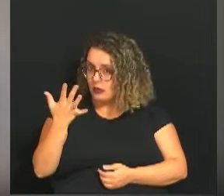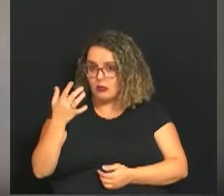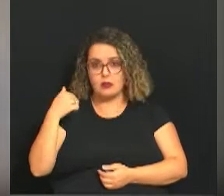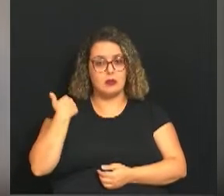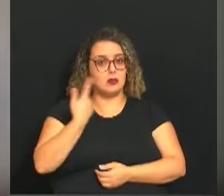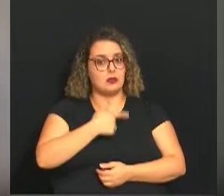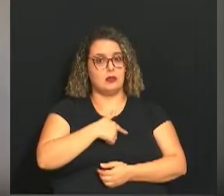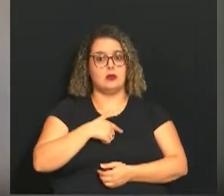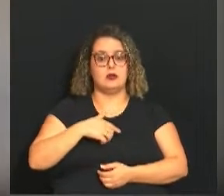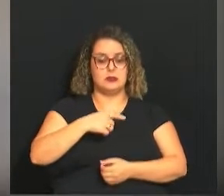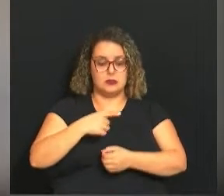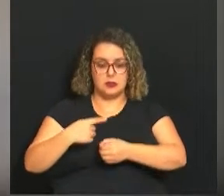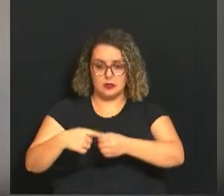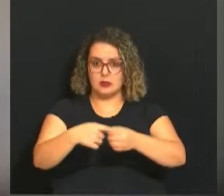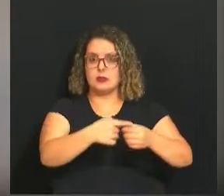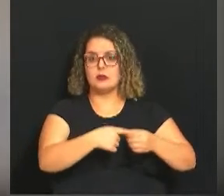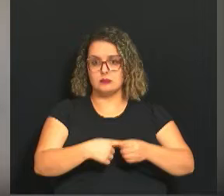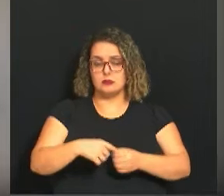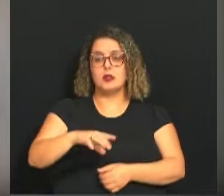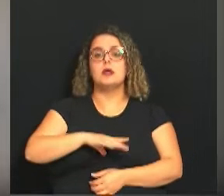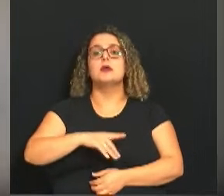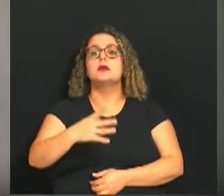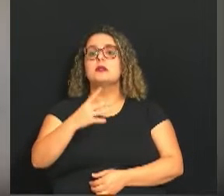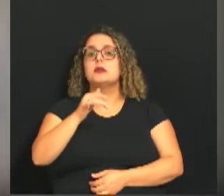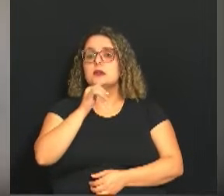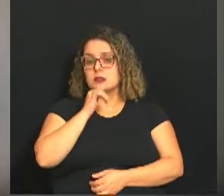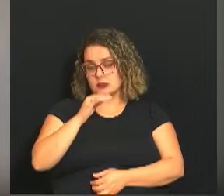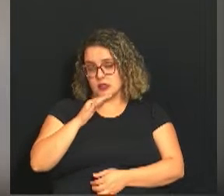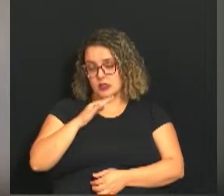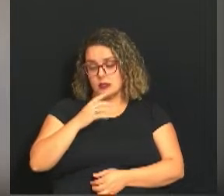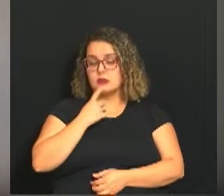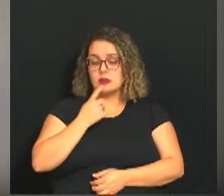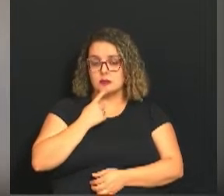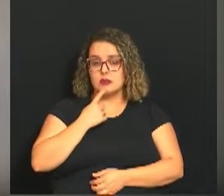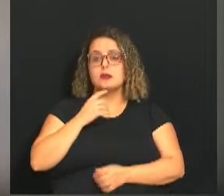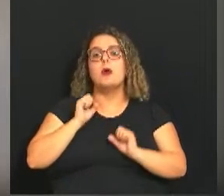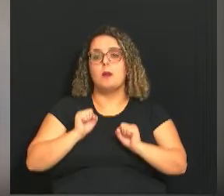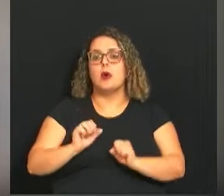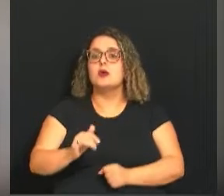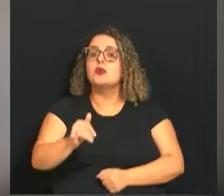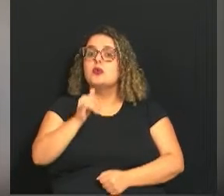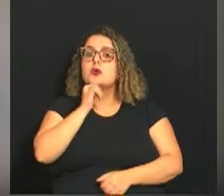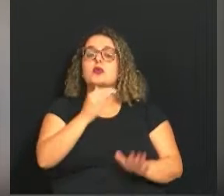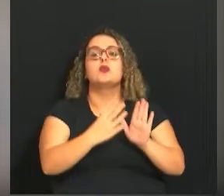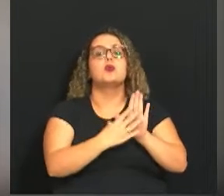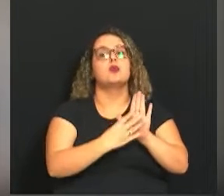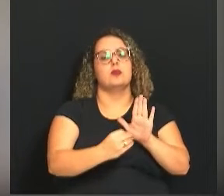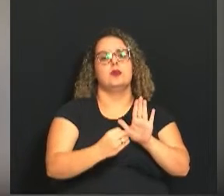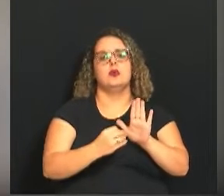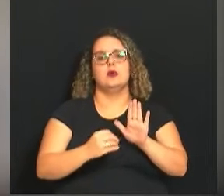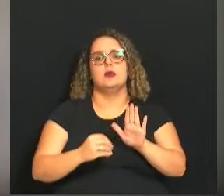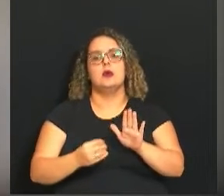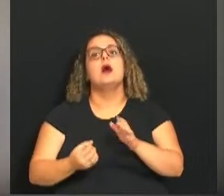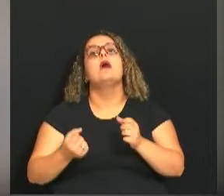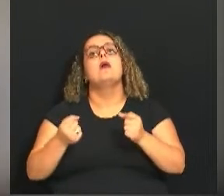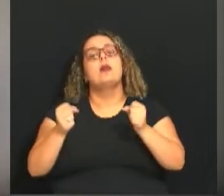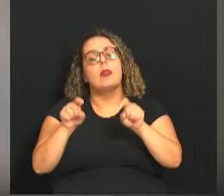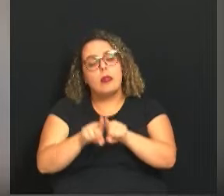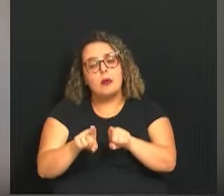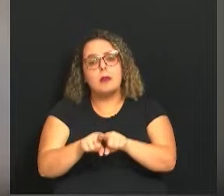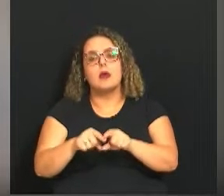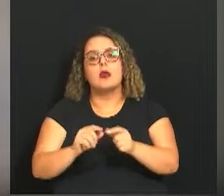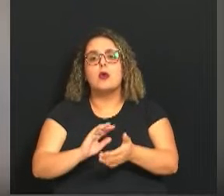região. Campinas é um exemplo e pode ser um exemplo também no combate à intolerância religiosa,